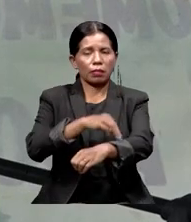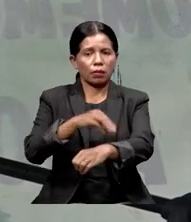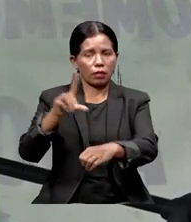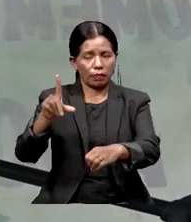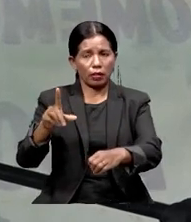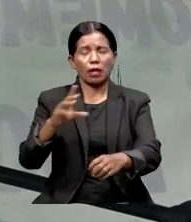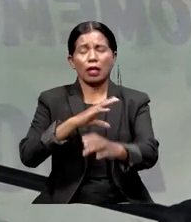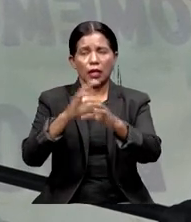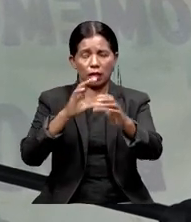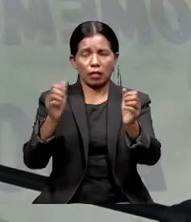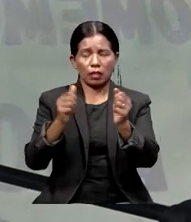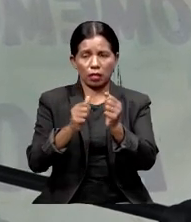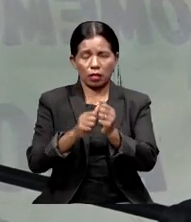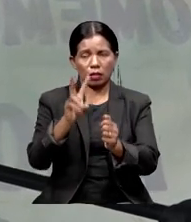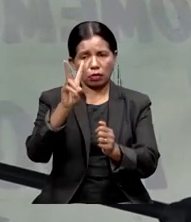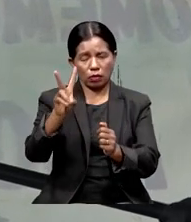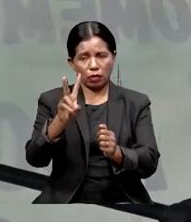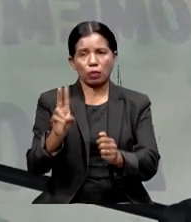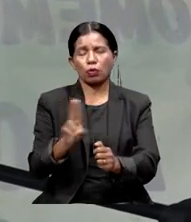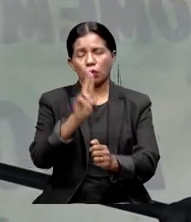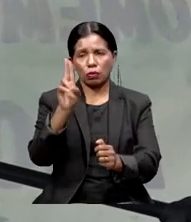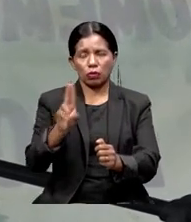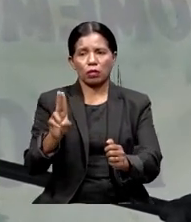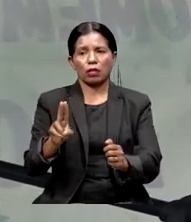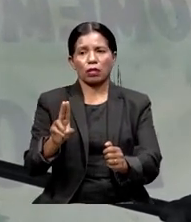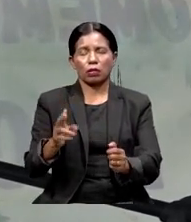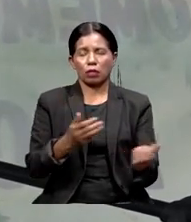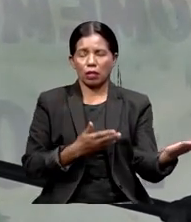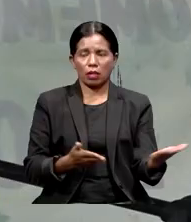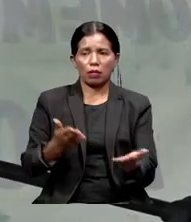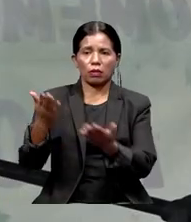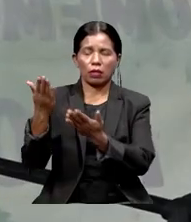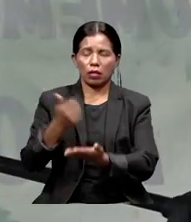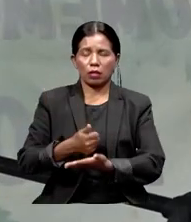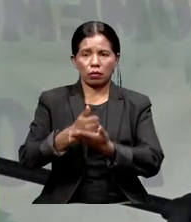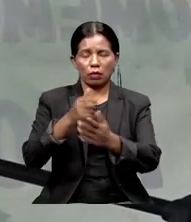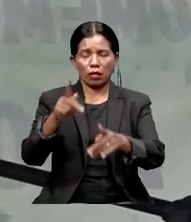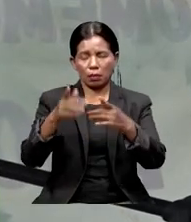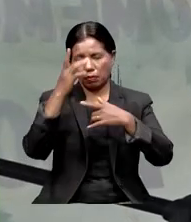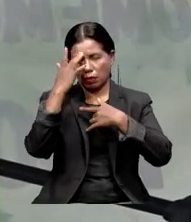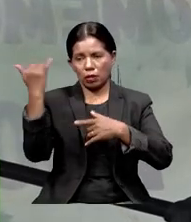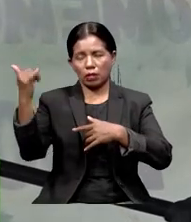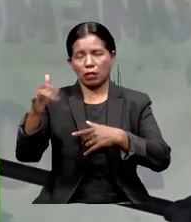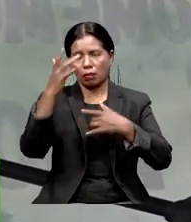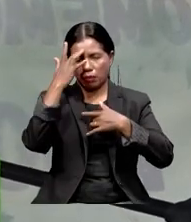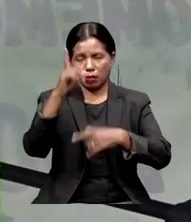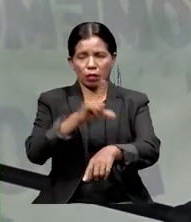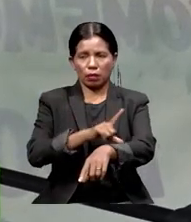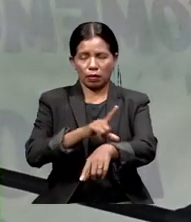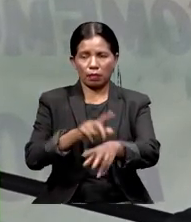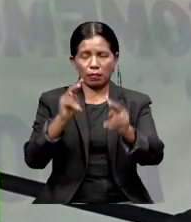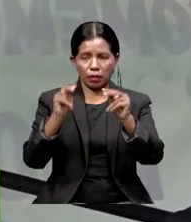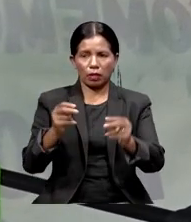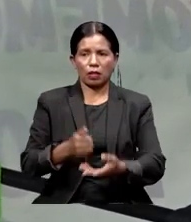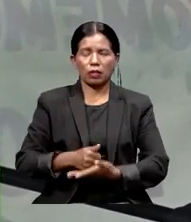Careta ambulação rua ne se usa hoti tura paciente sira nebe precisa